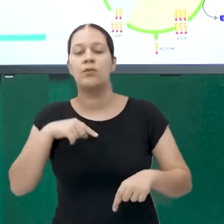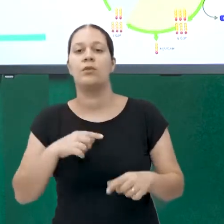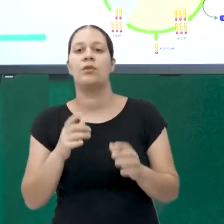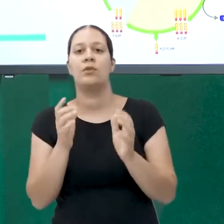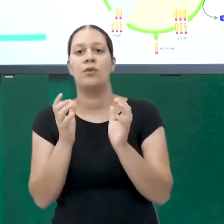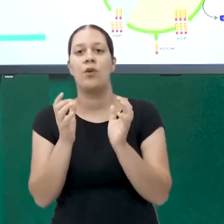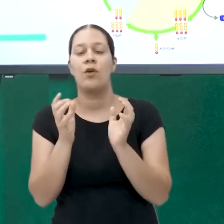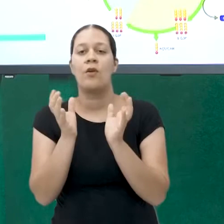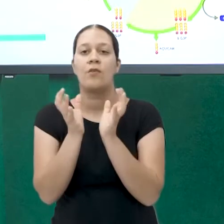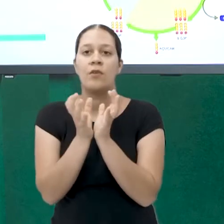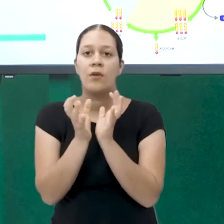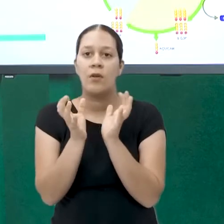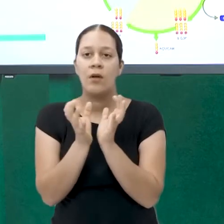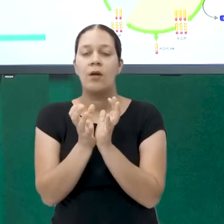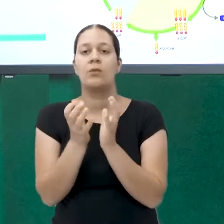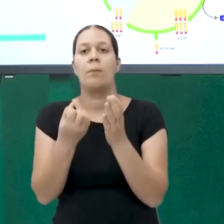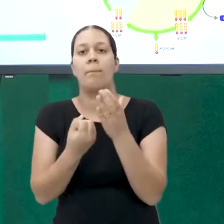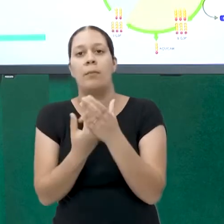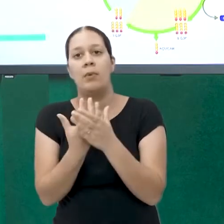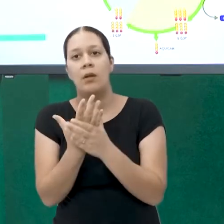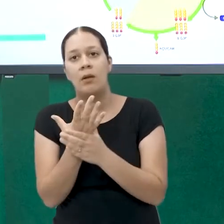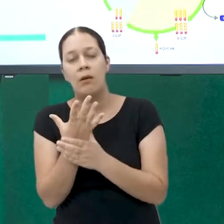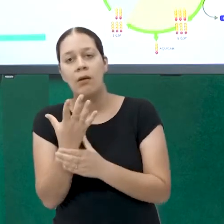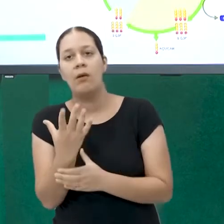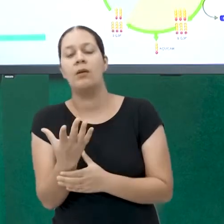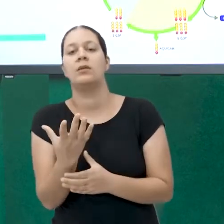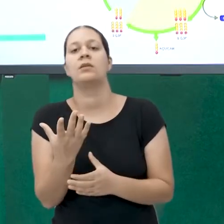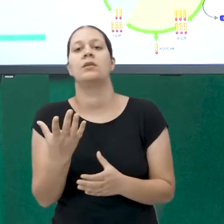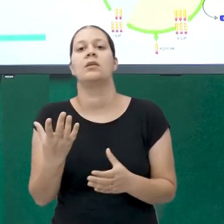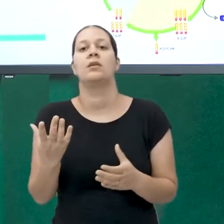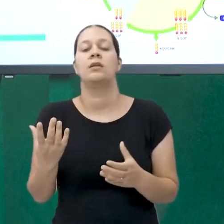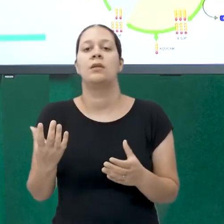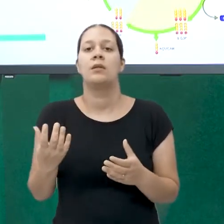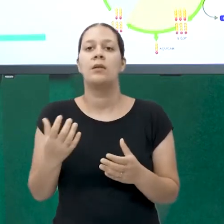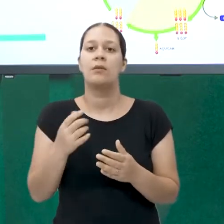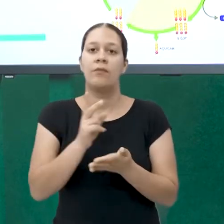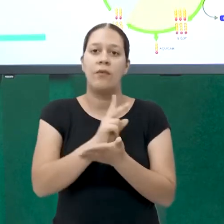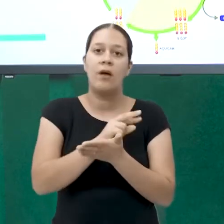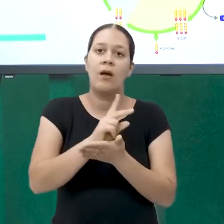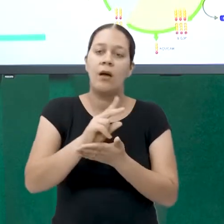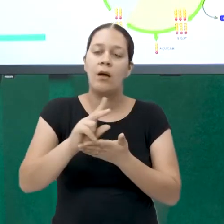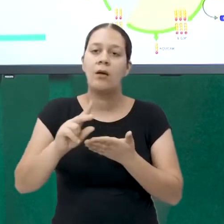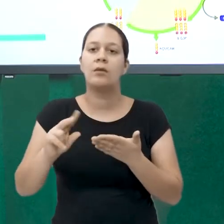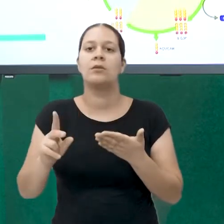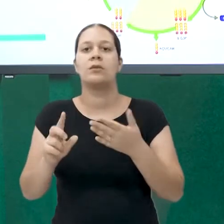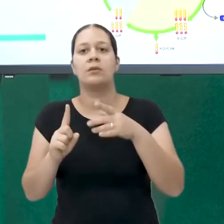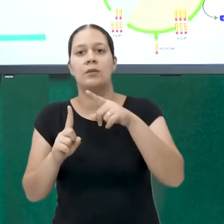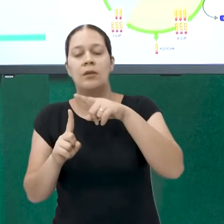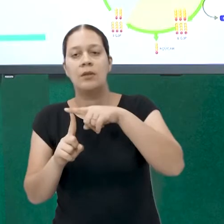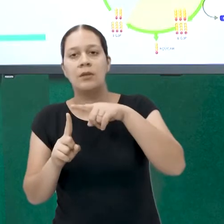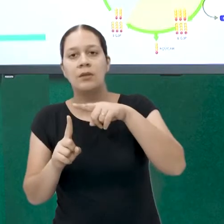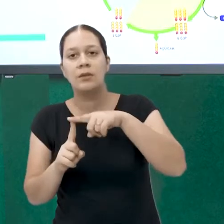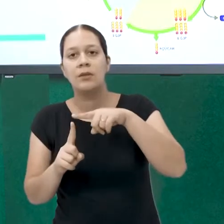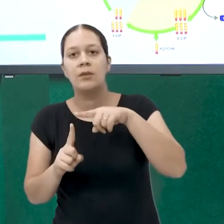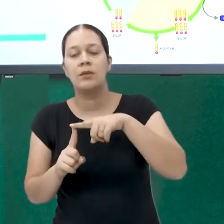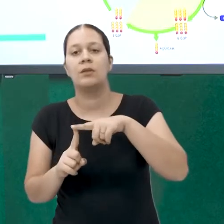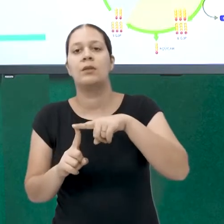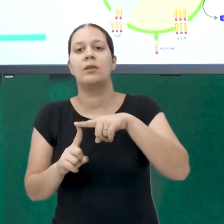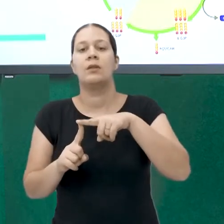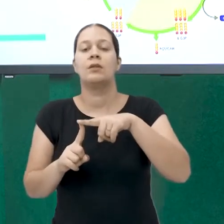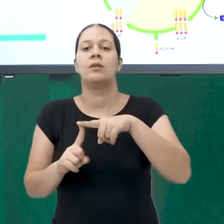de plantas C3, plantas C4, plantas CAN, né? Metabolismo